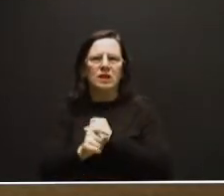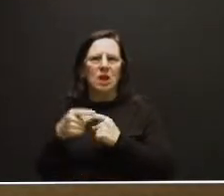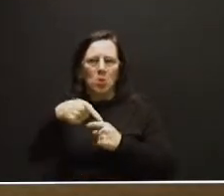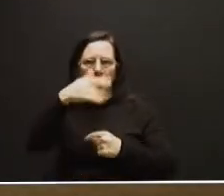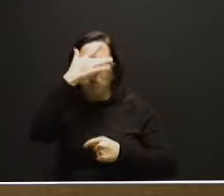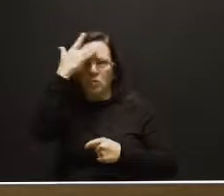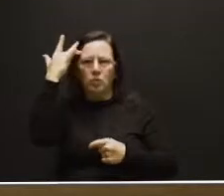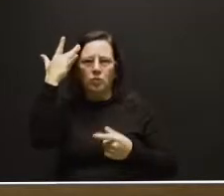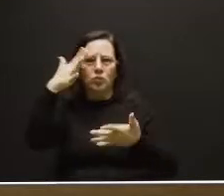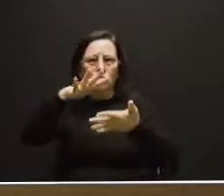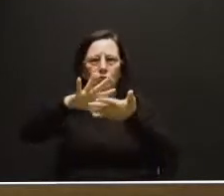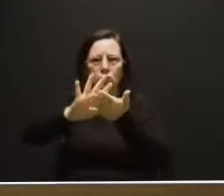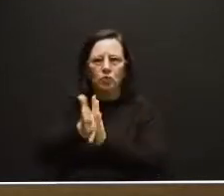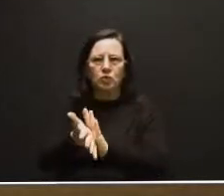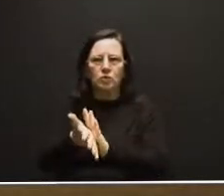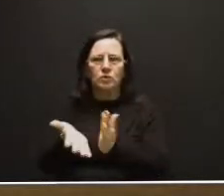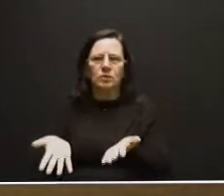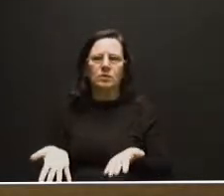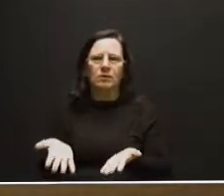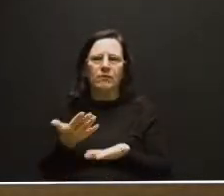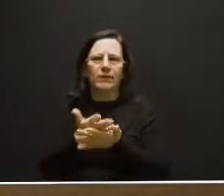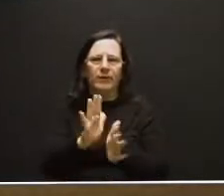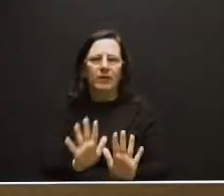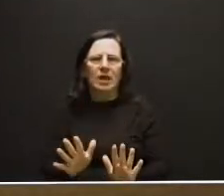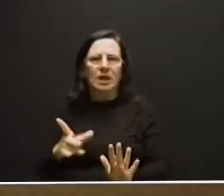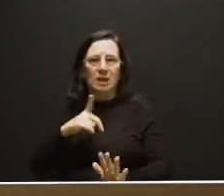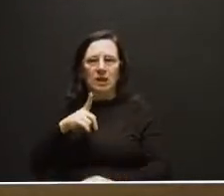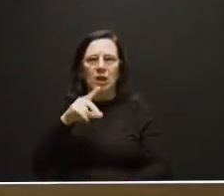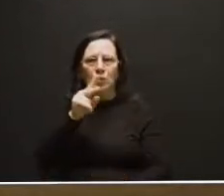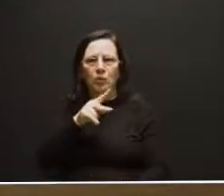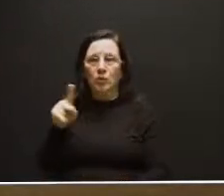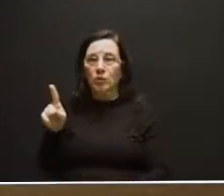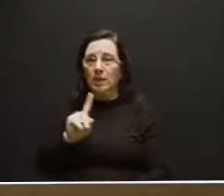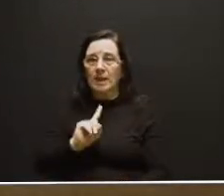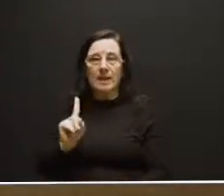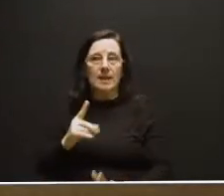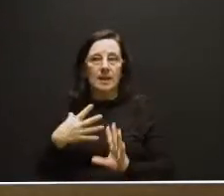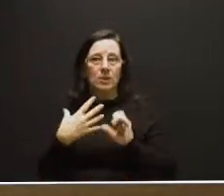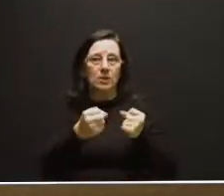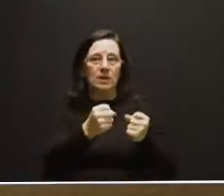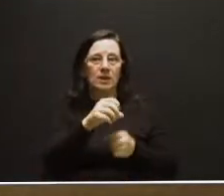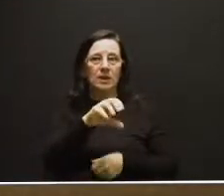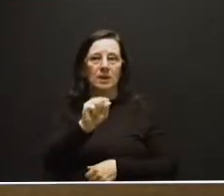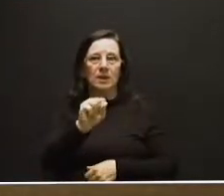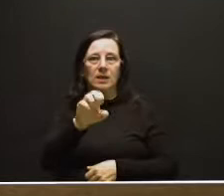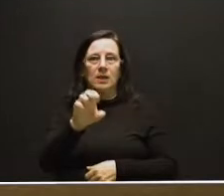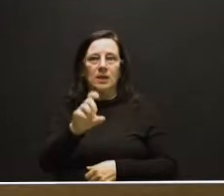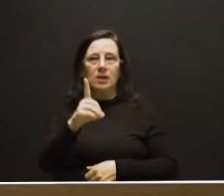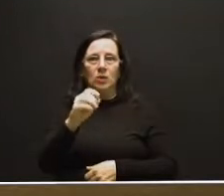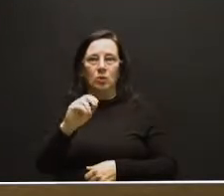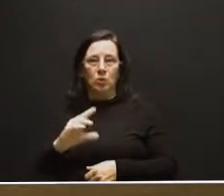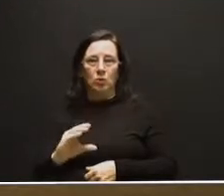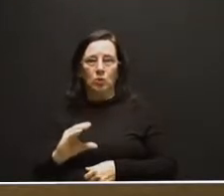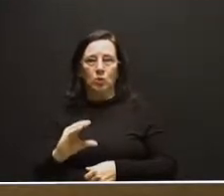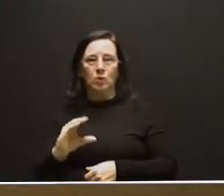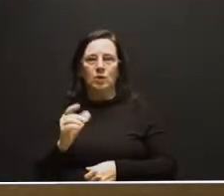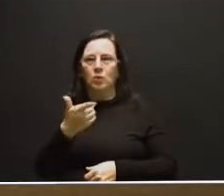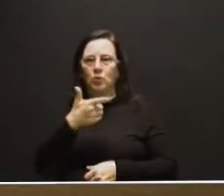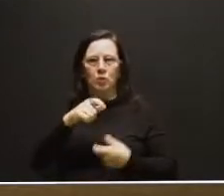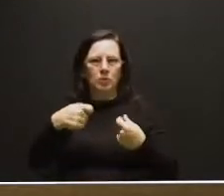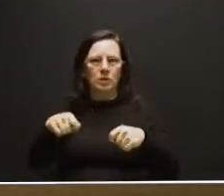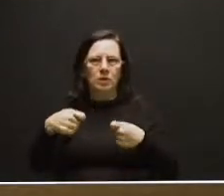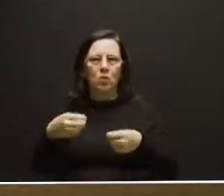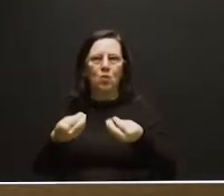isto e todo esse sacrifício hoje nós temos professores que não atendem mais a seduc porque não tem agora precisamente é